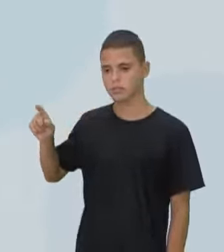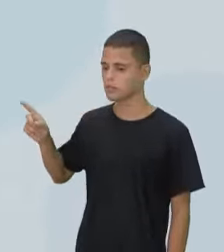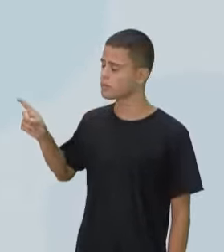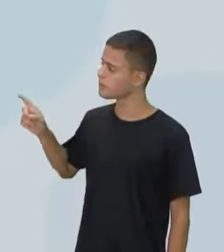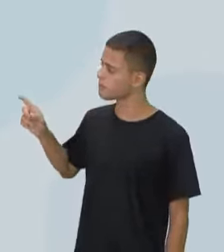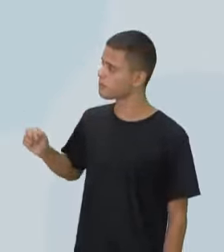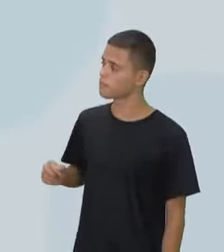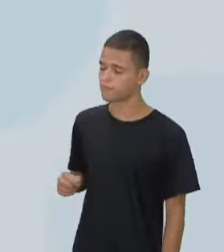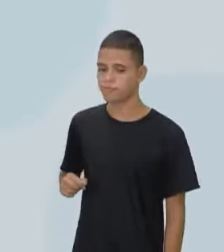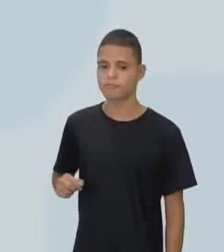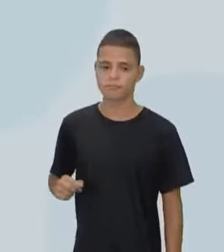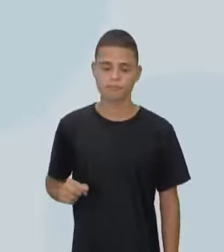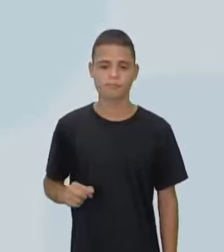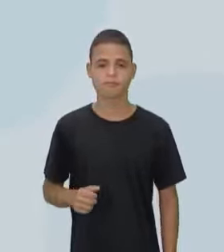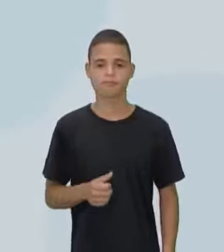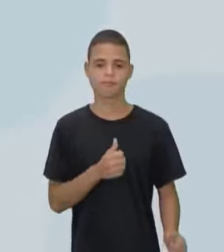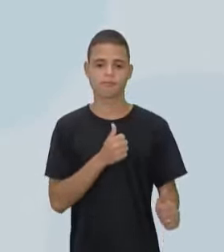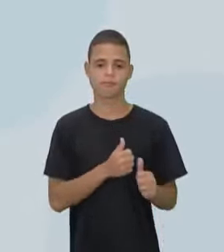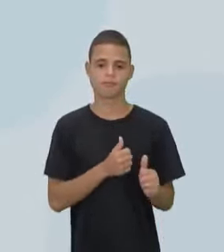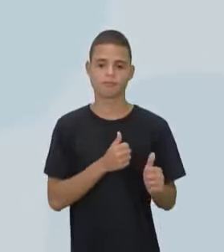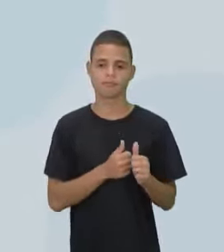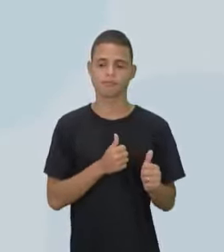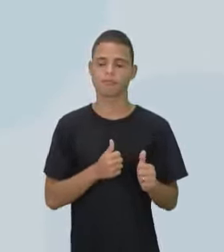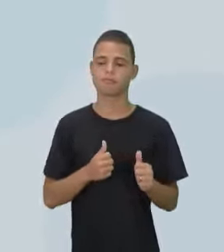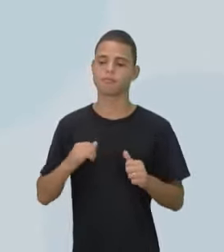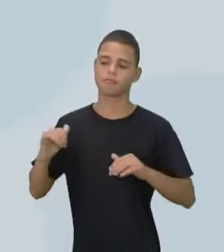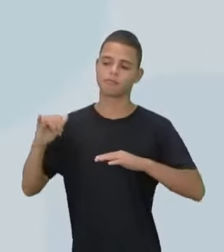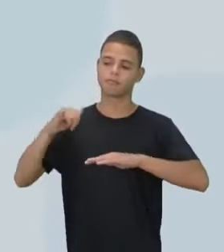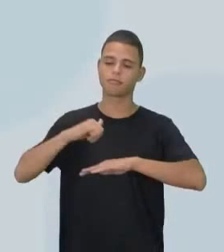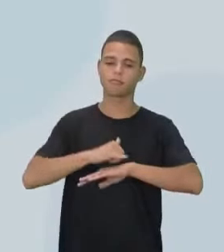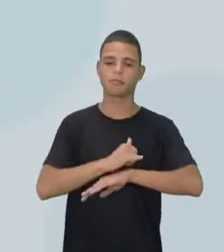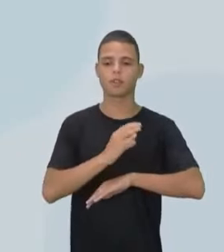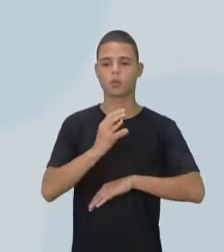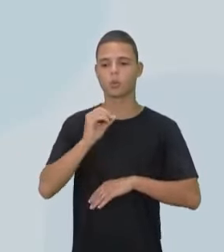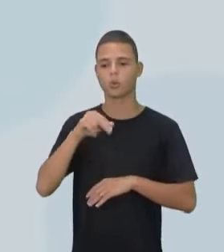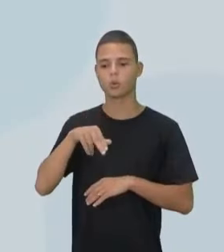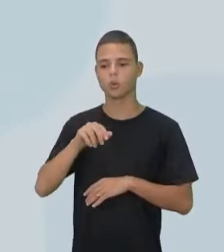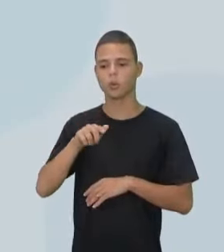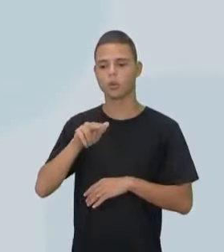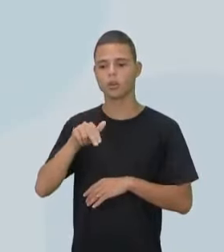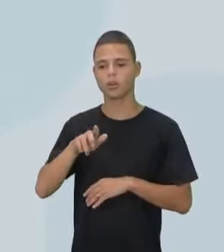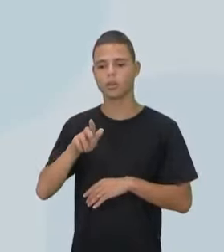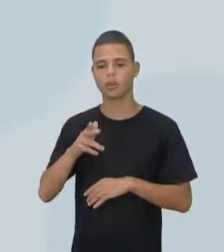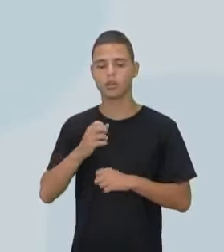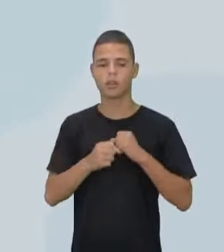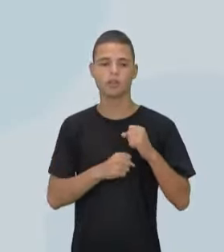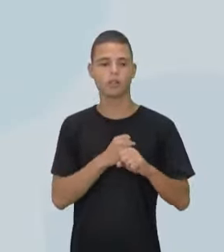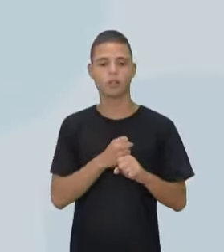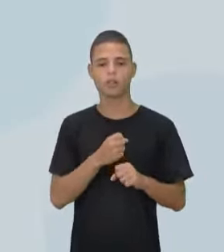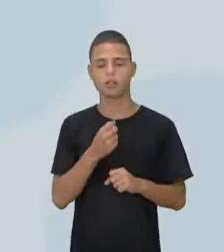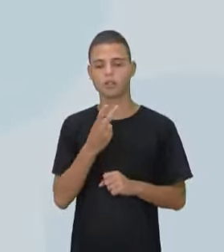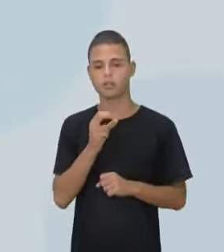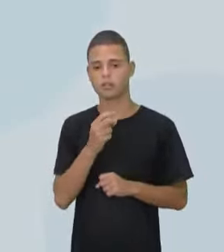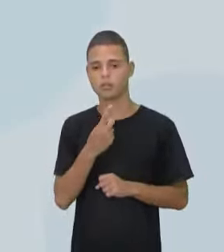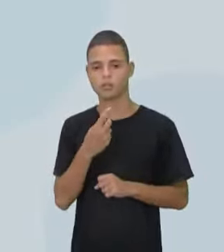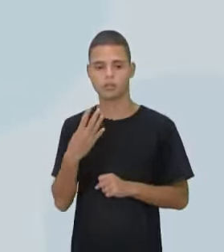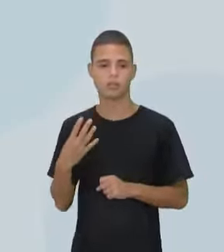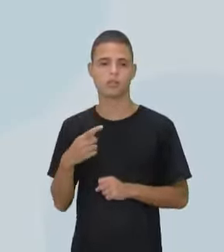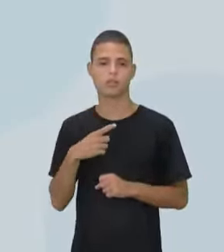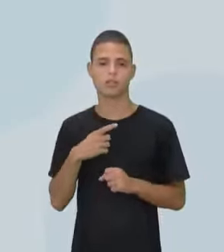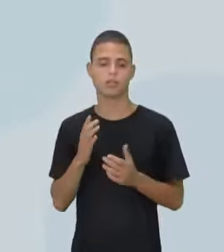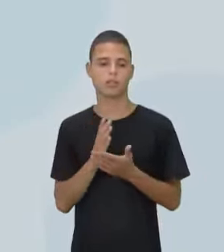Água Espraiada, né, perto do aeroporto de Congonhas, onde em 2014 você tinha prédios e